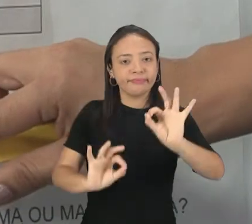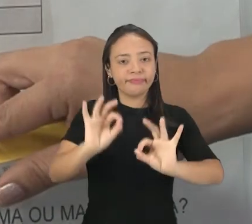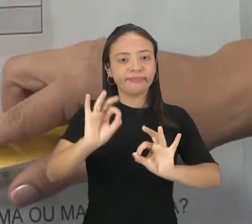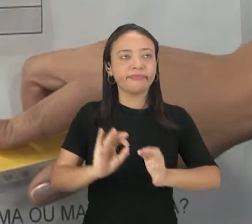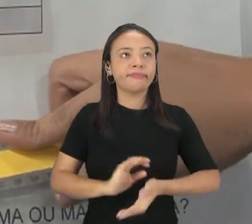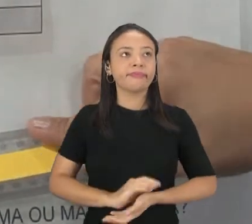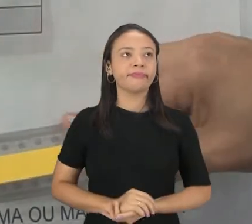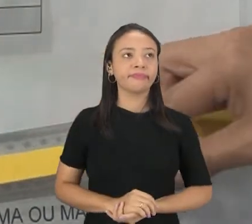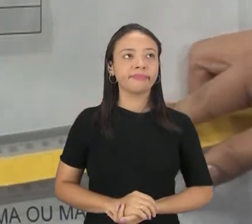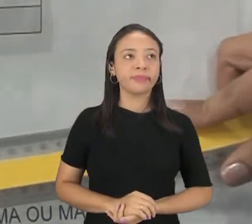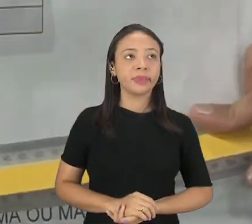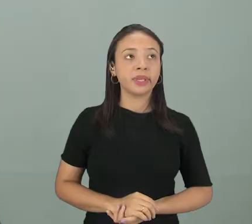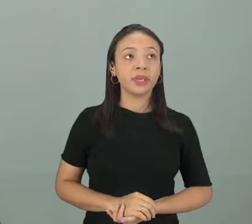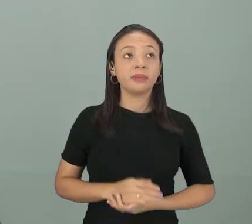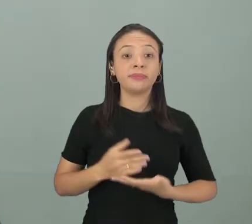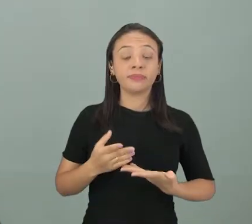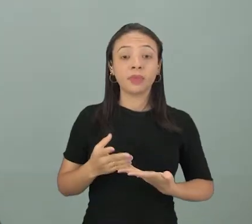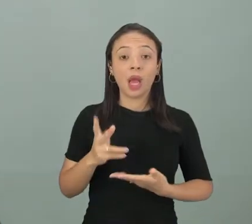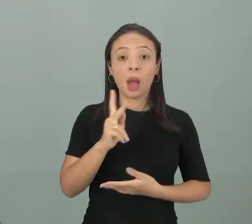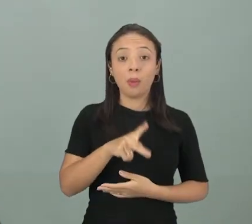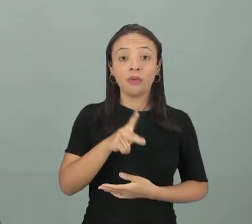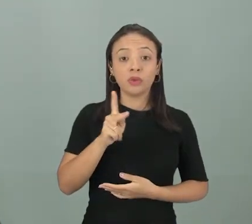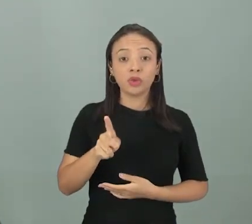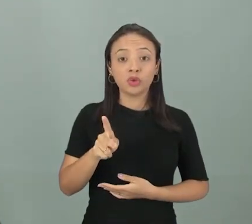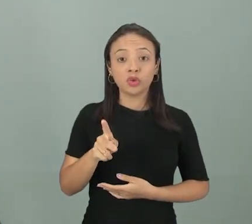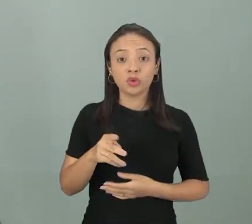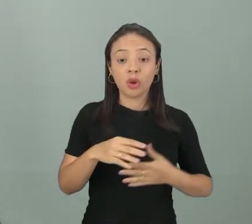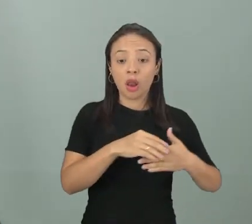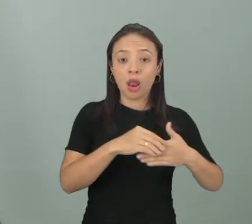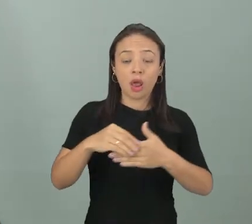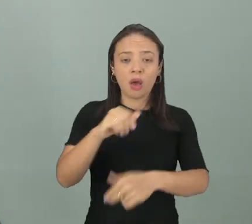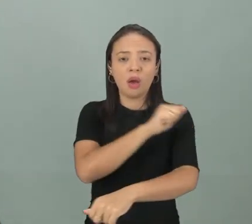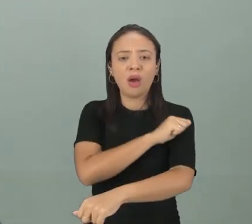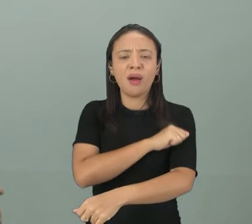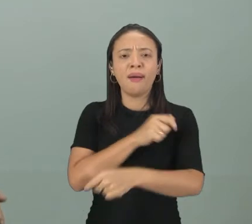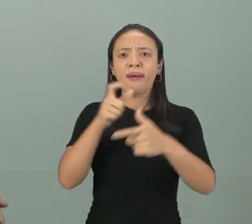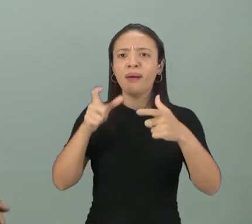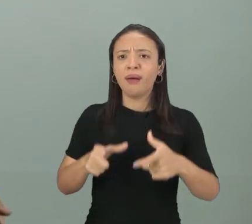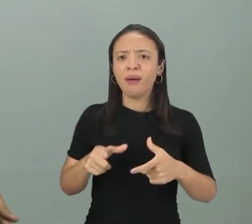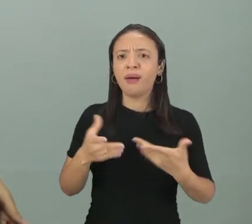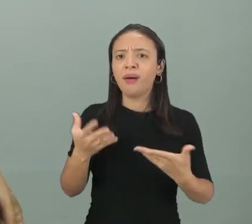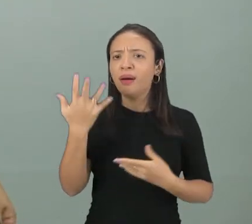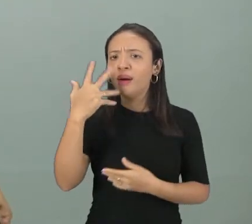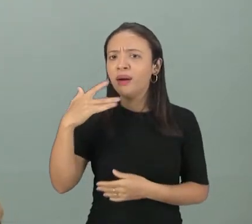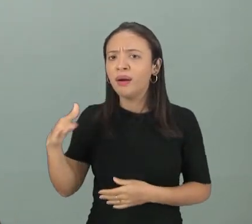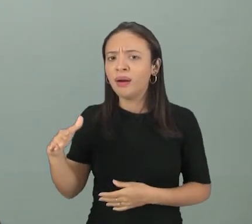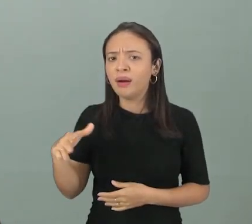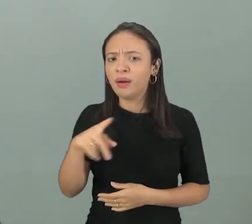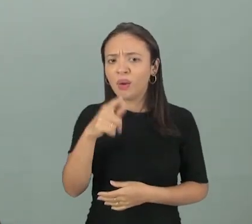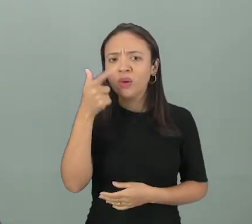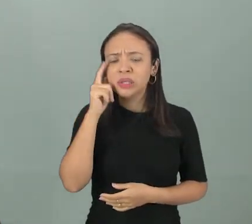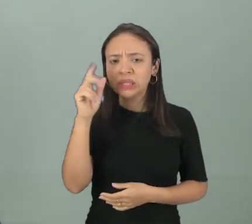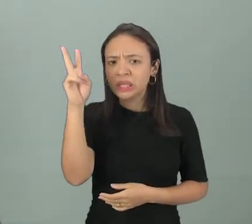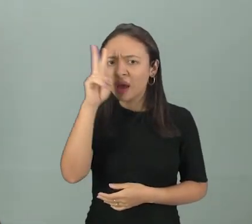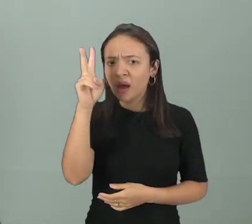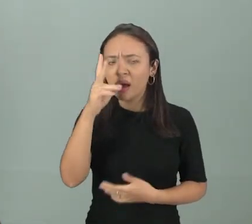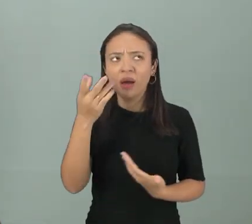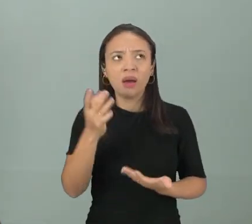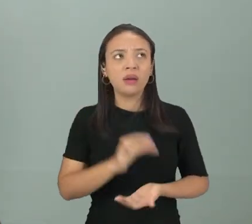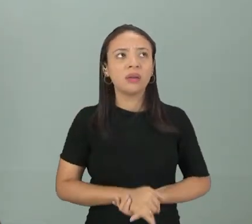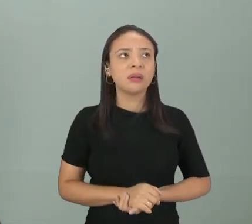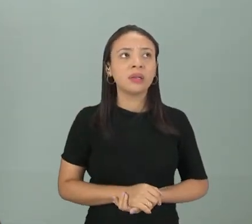para onde a professora Leila levou os seus alunos para onde ela levou os seus alunos crianças Vocês conseguem se lembrar